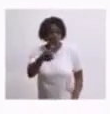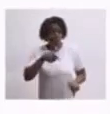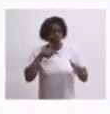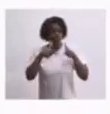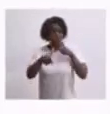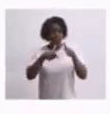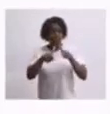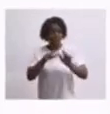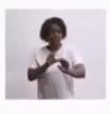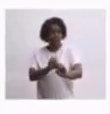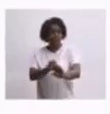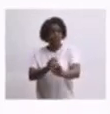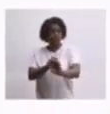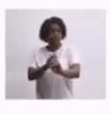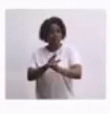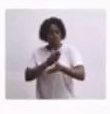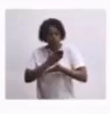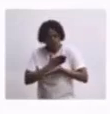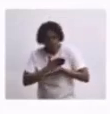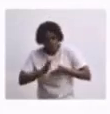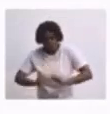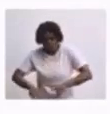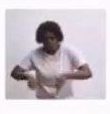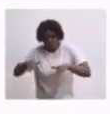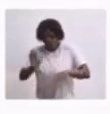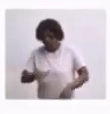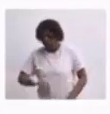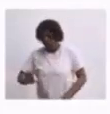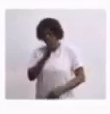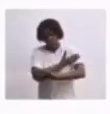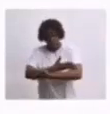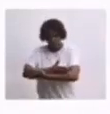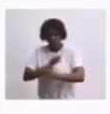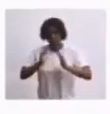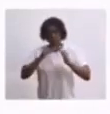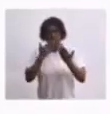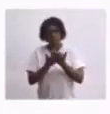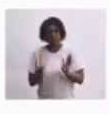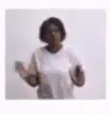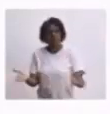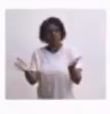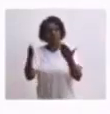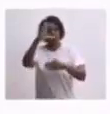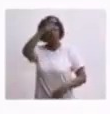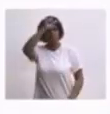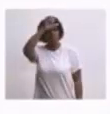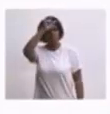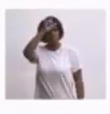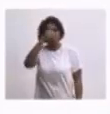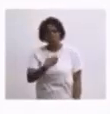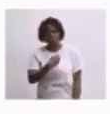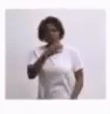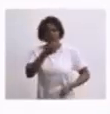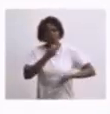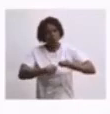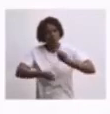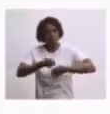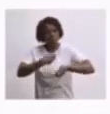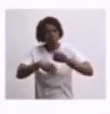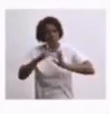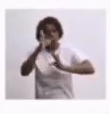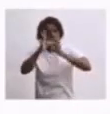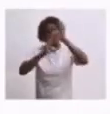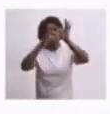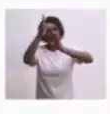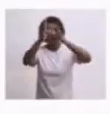Para o futuro, vou trabalhar a educação desde a primeira infância, com creches e escolas que estimulem o aprendizado. Com